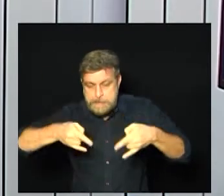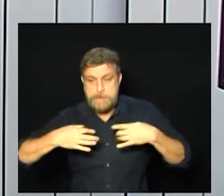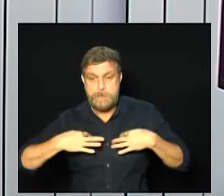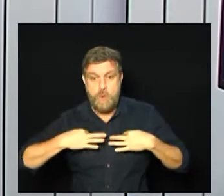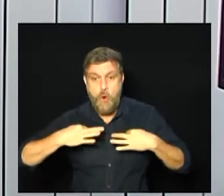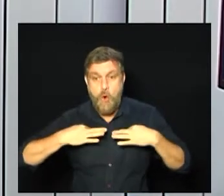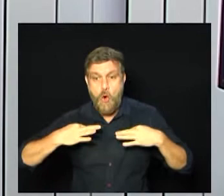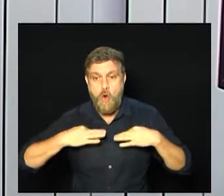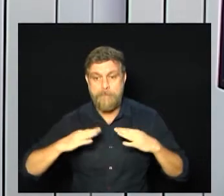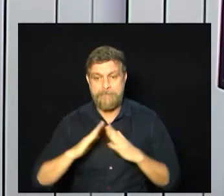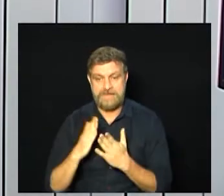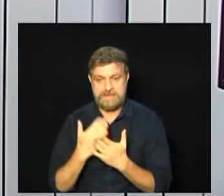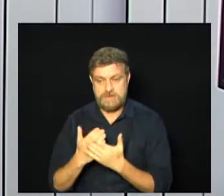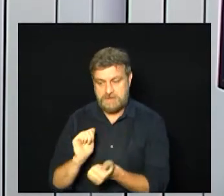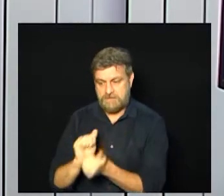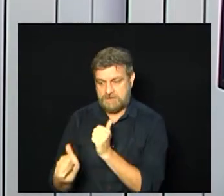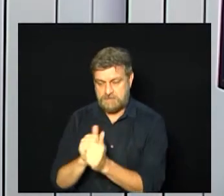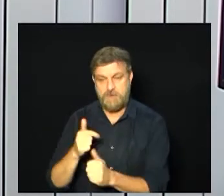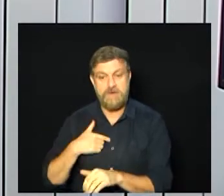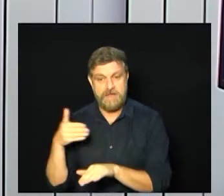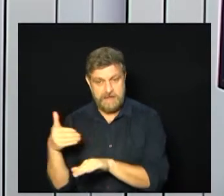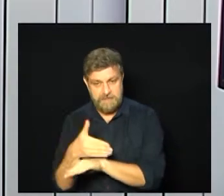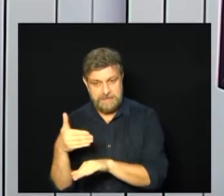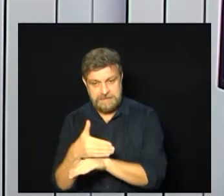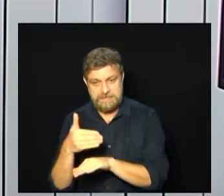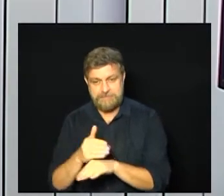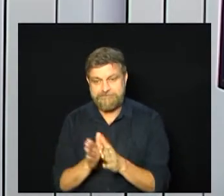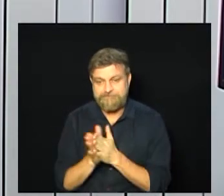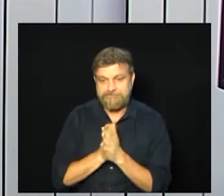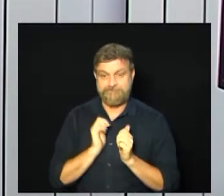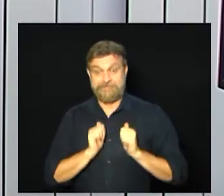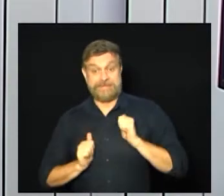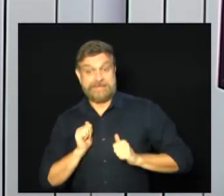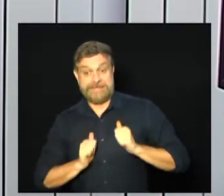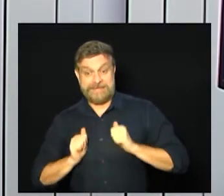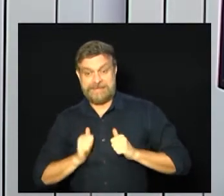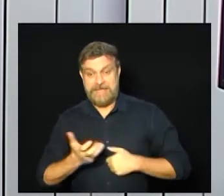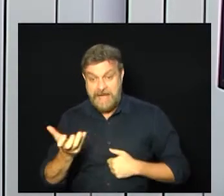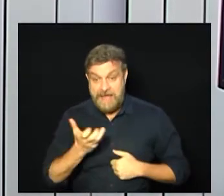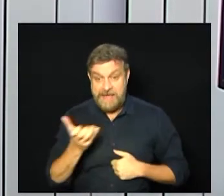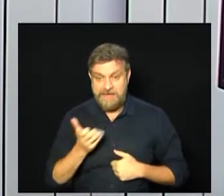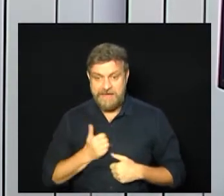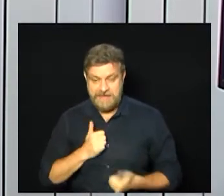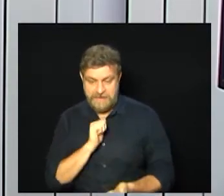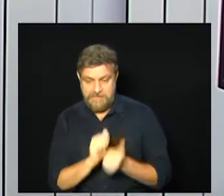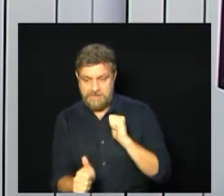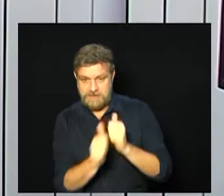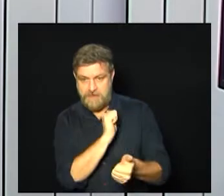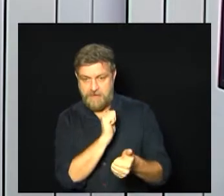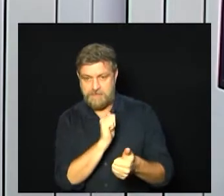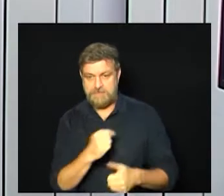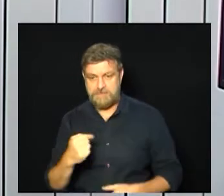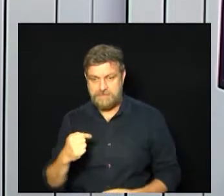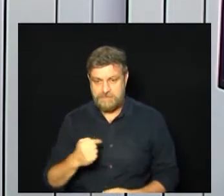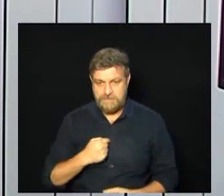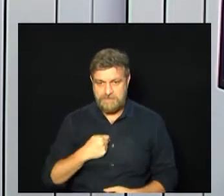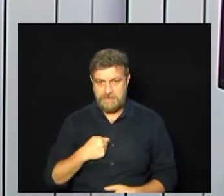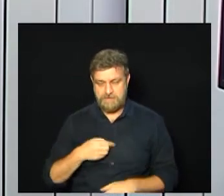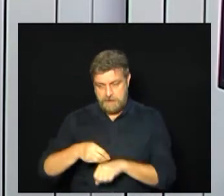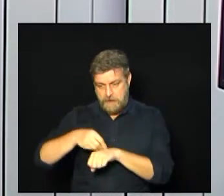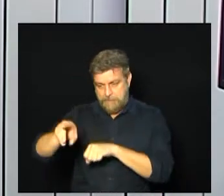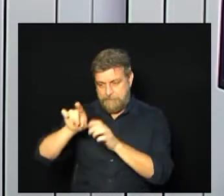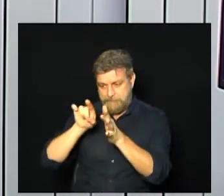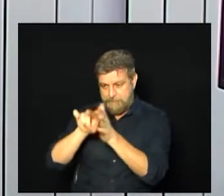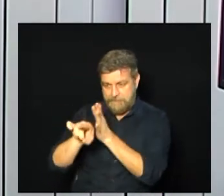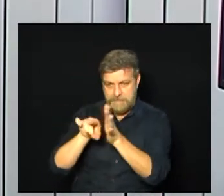da escola de futebol que eu fazia, de tanta ansiedade que eu tinha para poder chutar a bola. E então eu já vou repassar essa